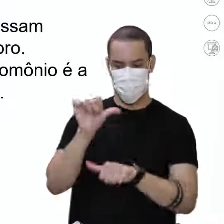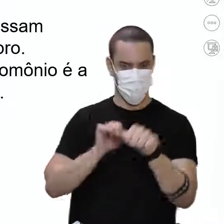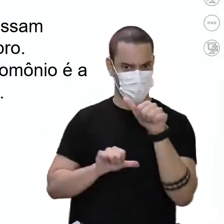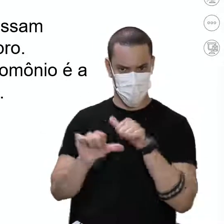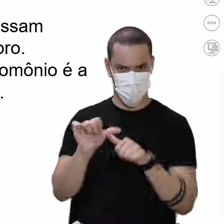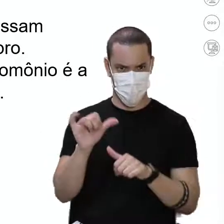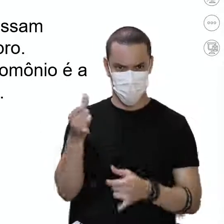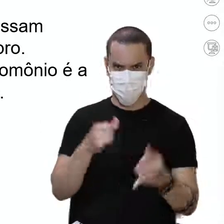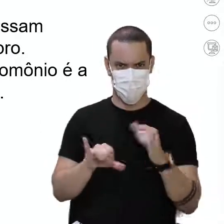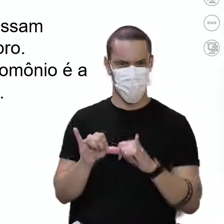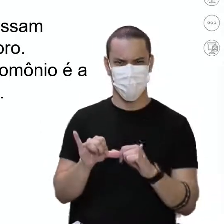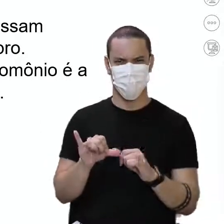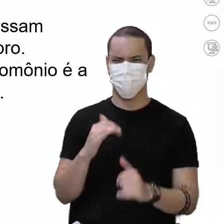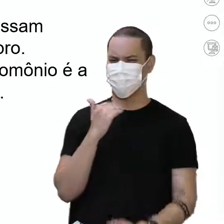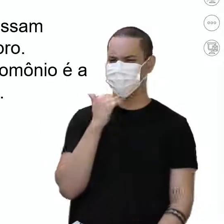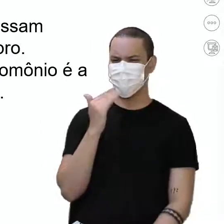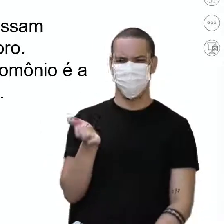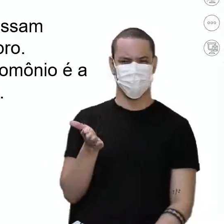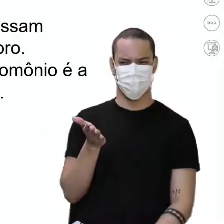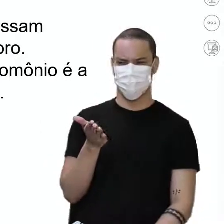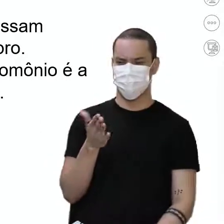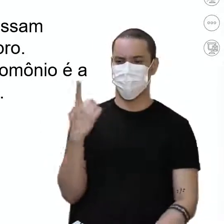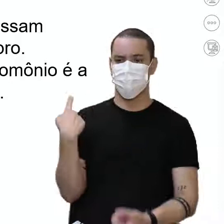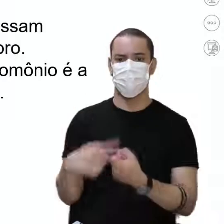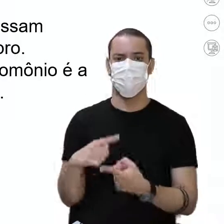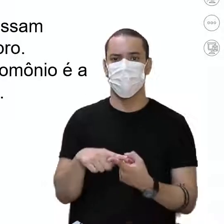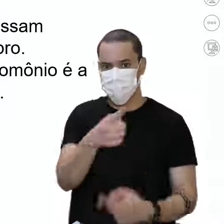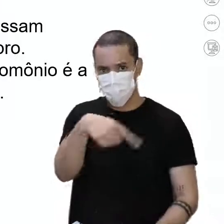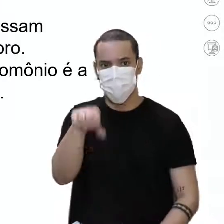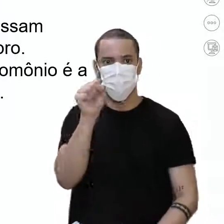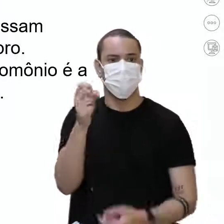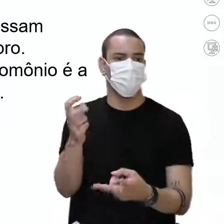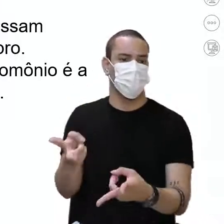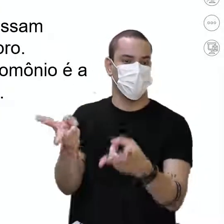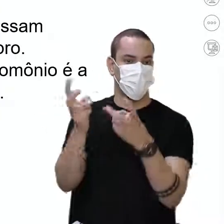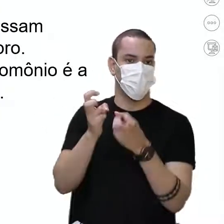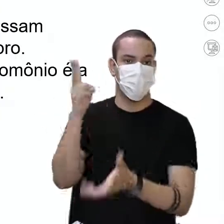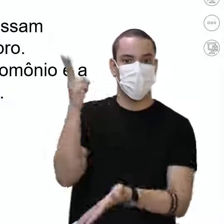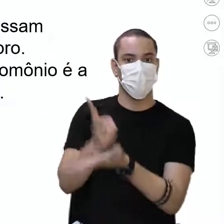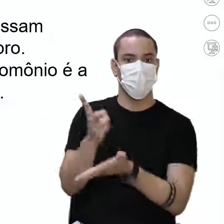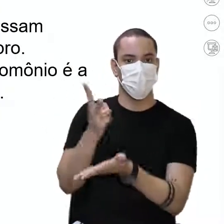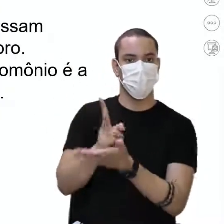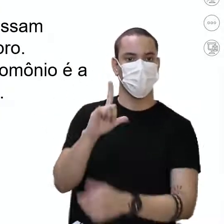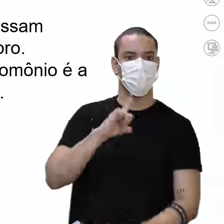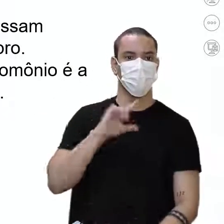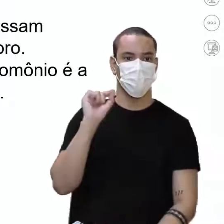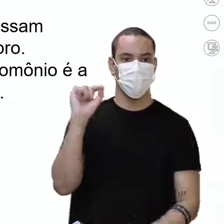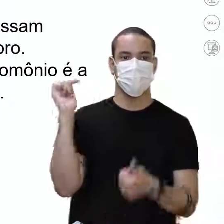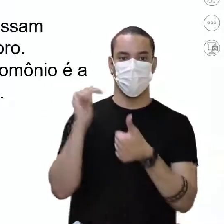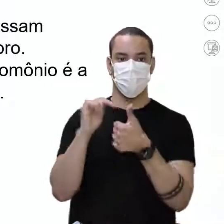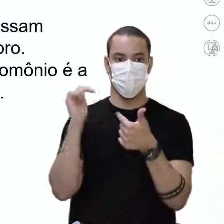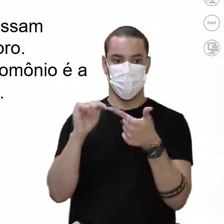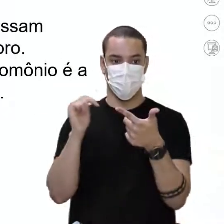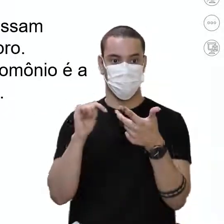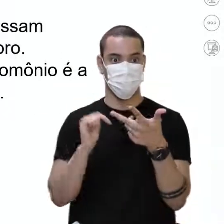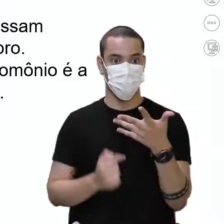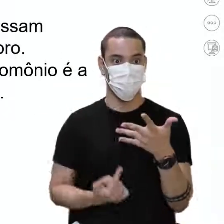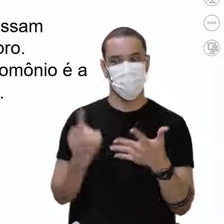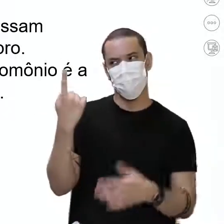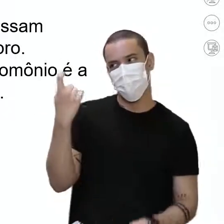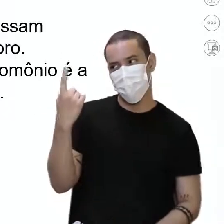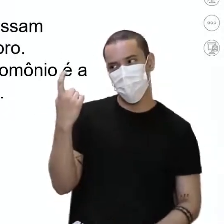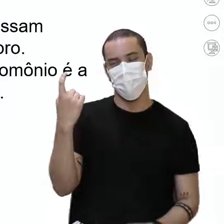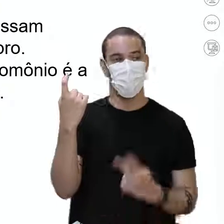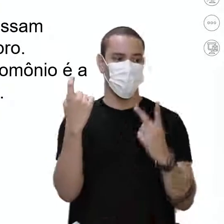corpo. Nada a ver. Engraçado que vocês podem notar que sempre tem, das 4 alternativas, pelo menos uma